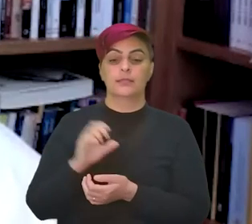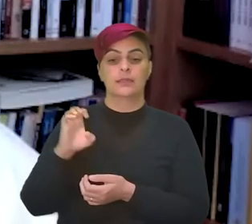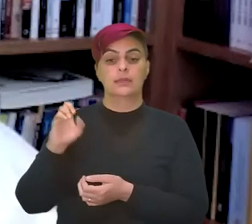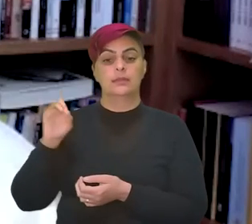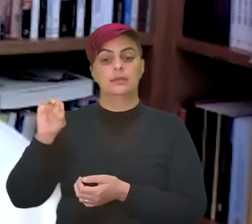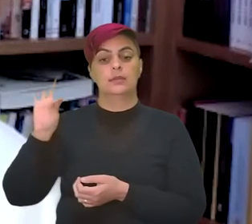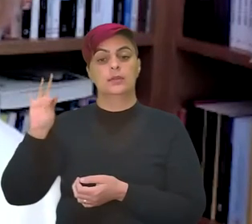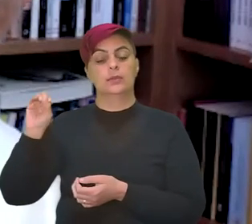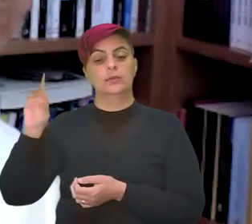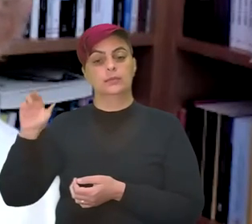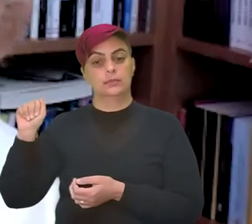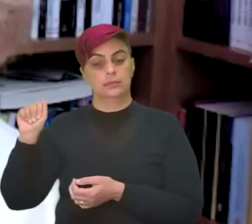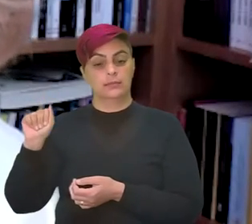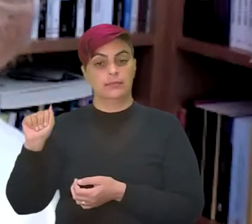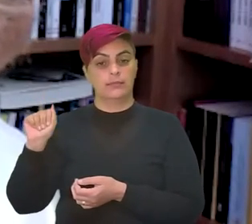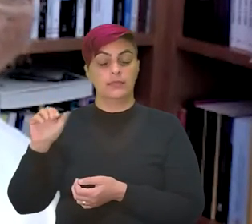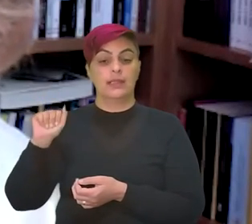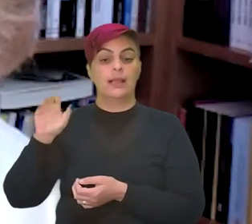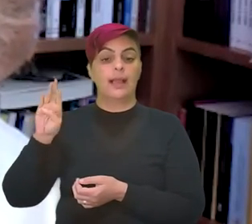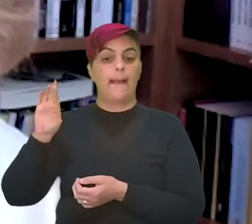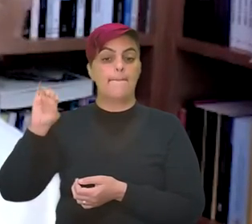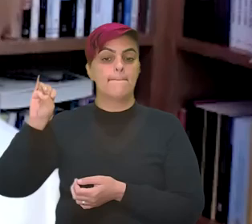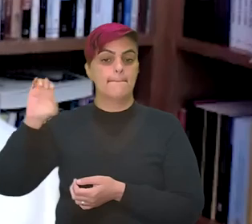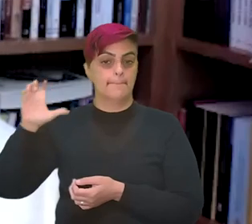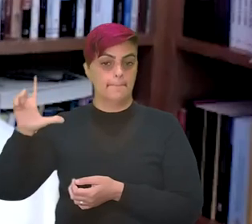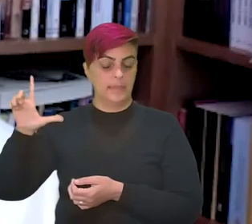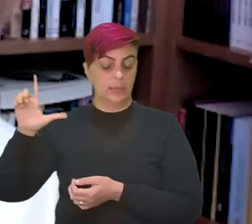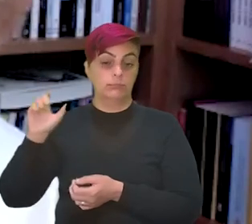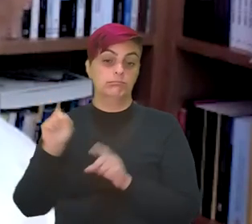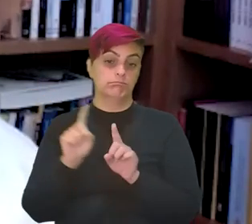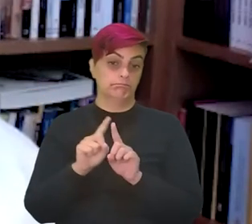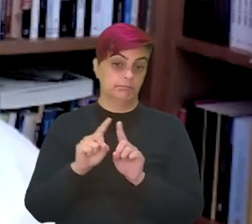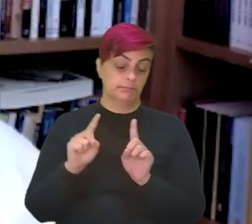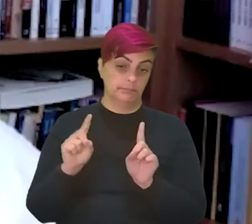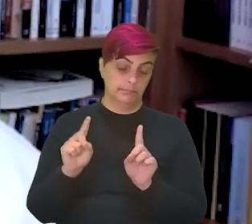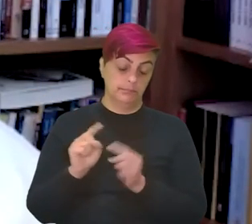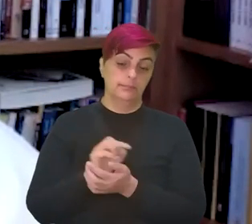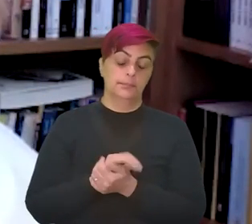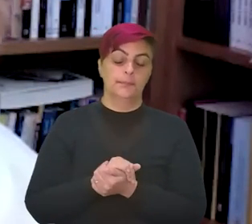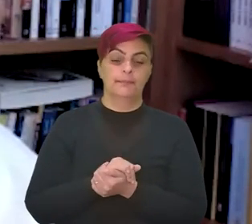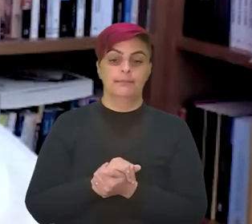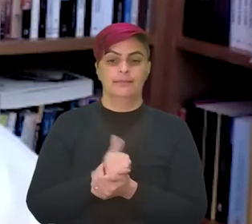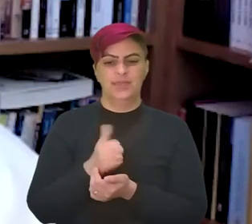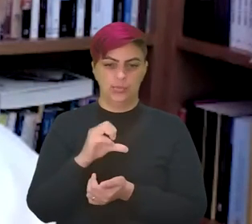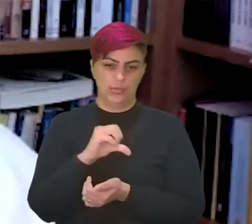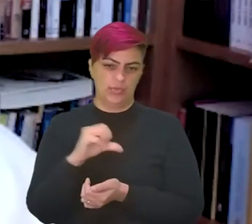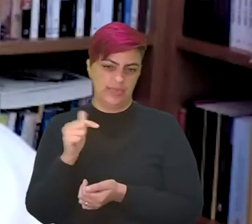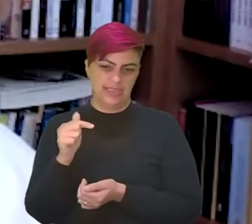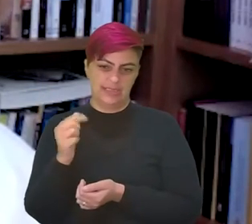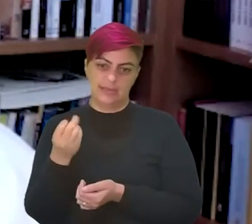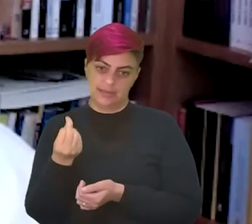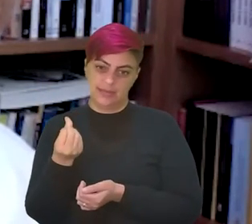1976, né? Na editora pela editora Abril, né? Então houve uma, se não me engano,